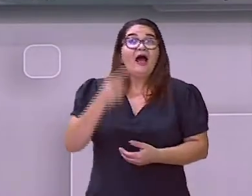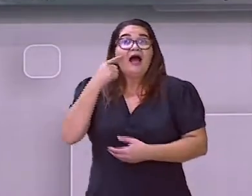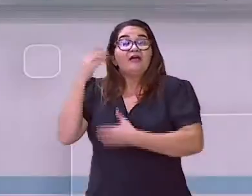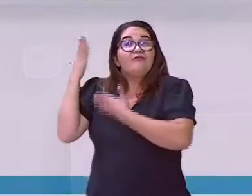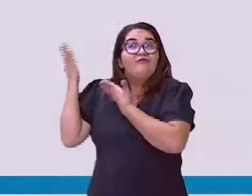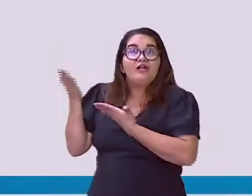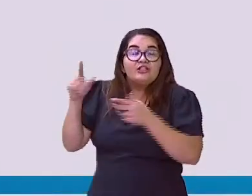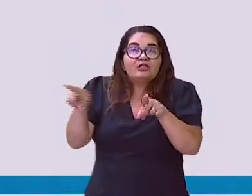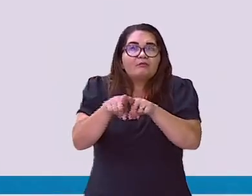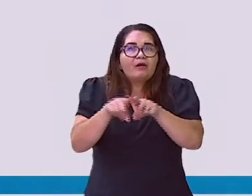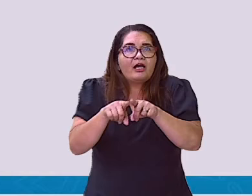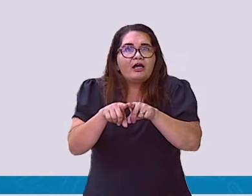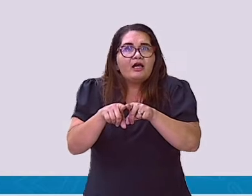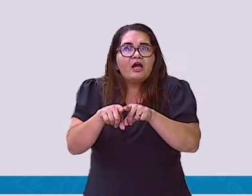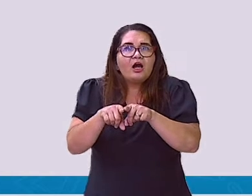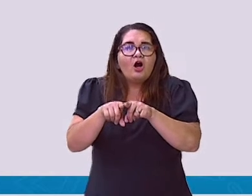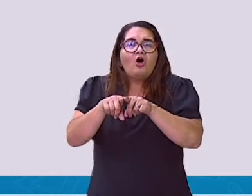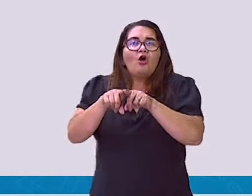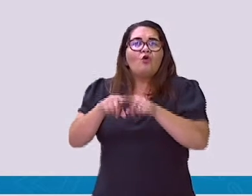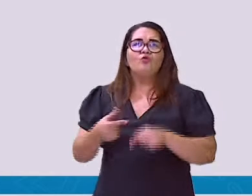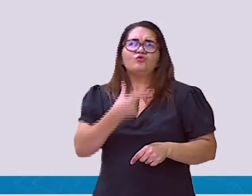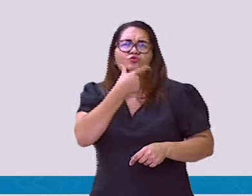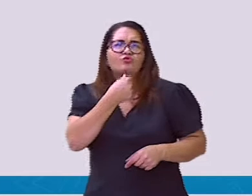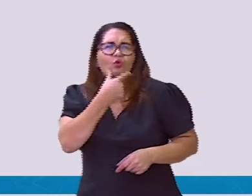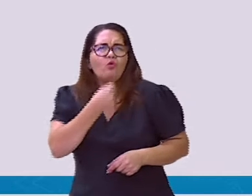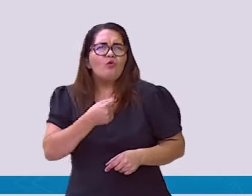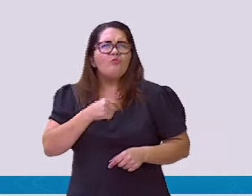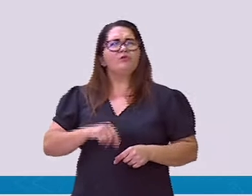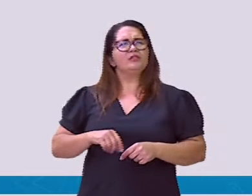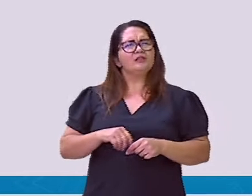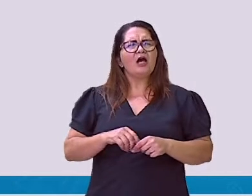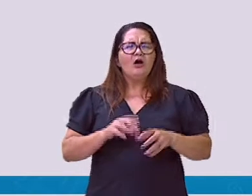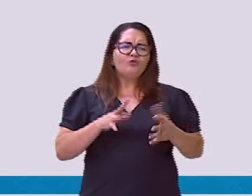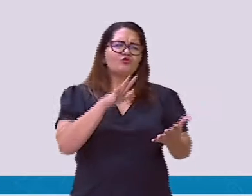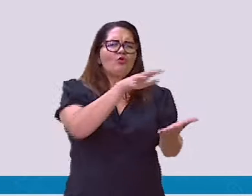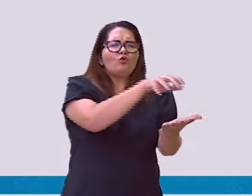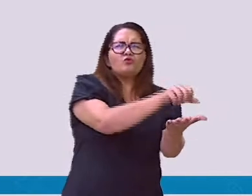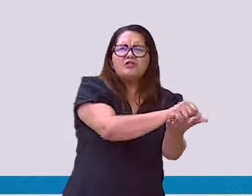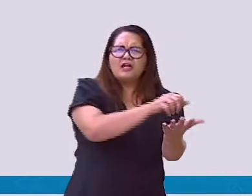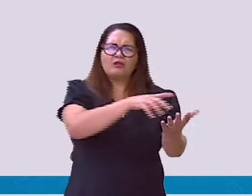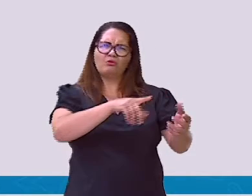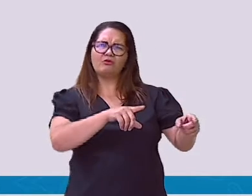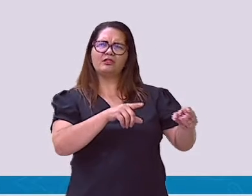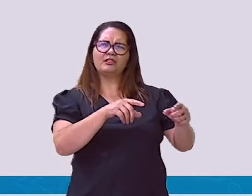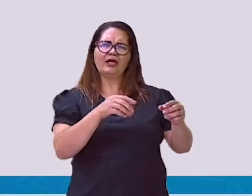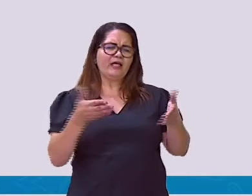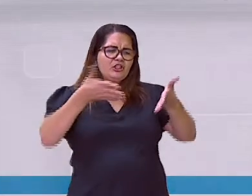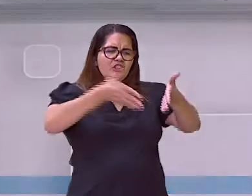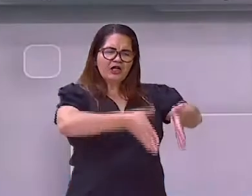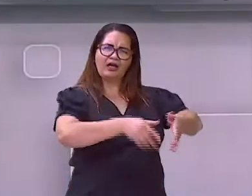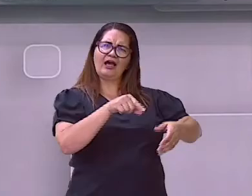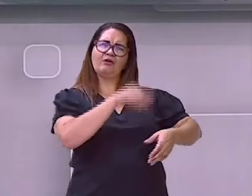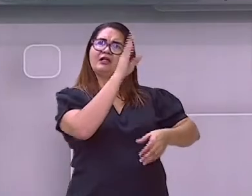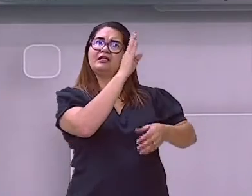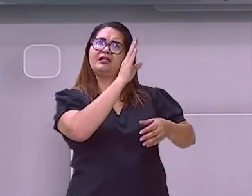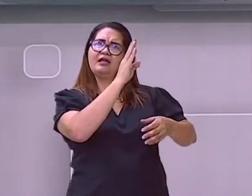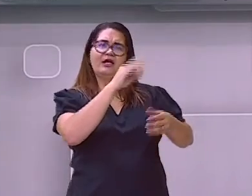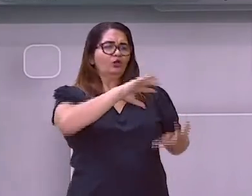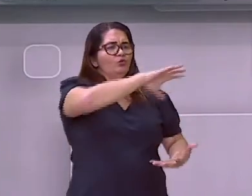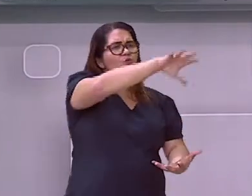Colonizadores europeus. E foram vários os colonizadores que chegaram aqui e que